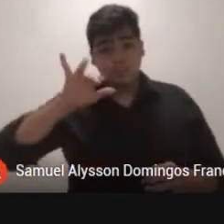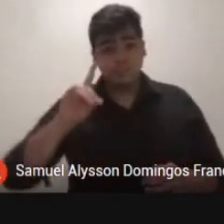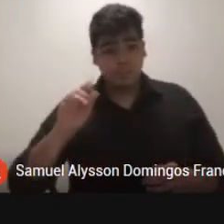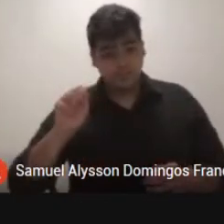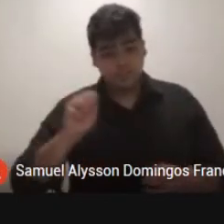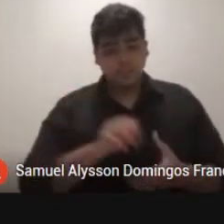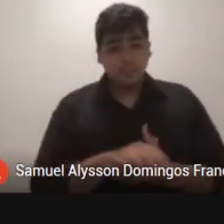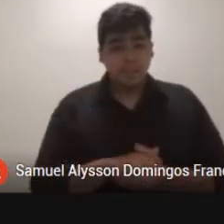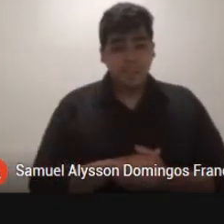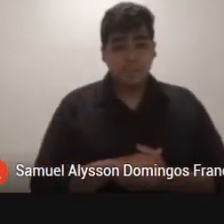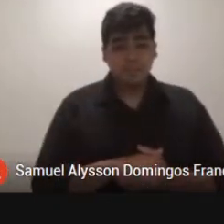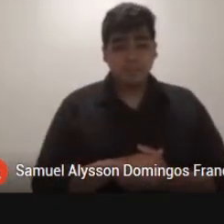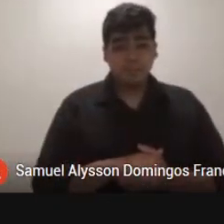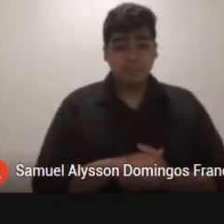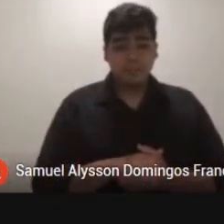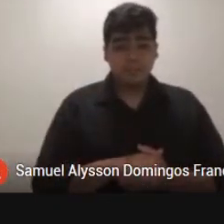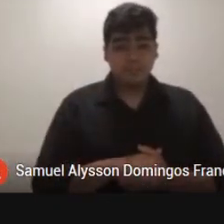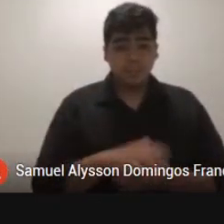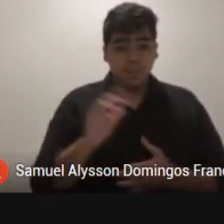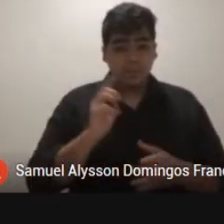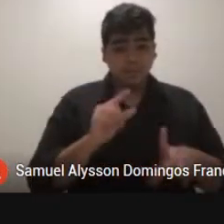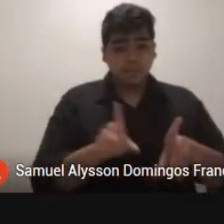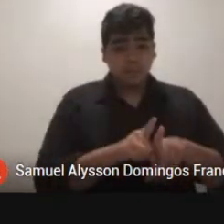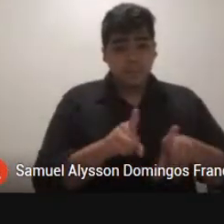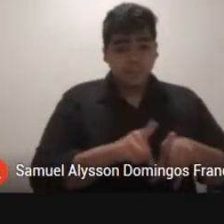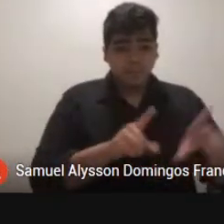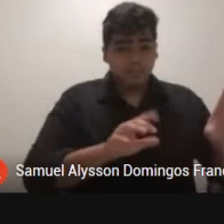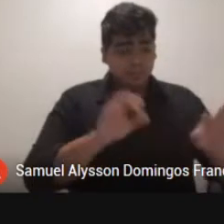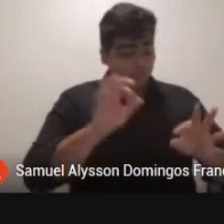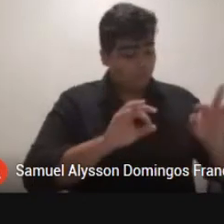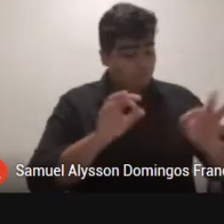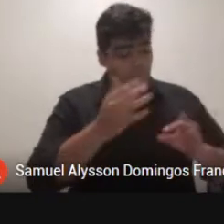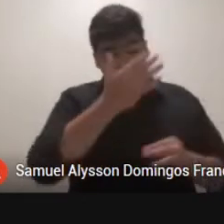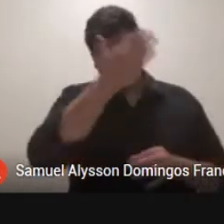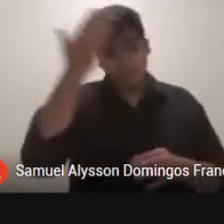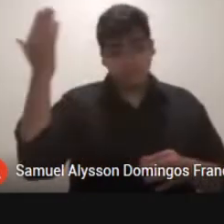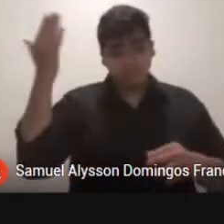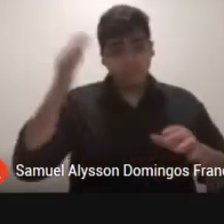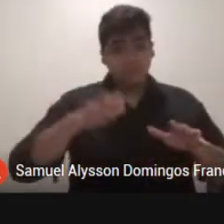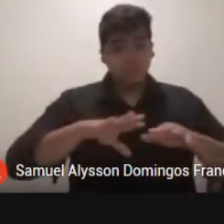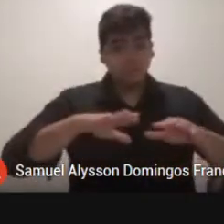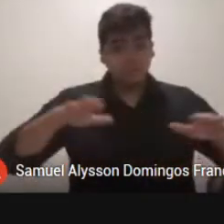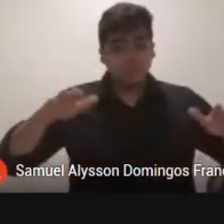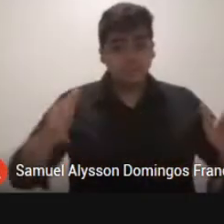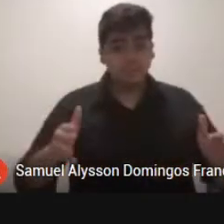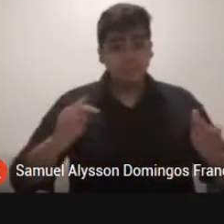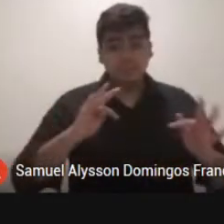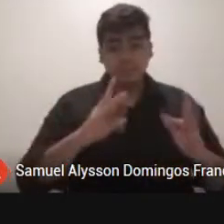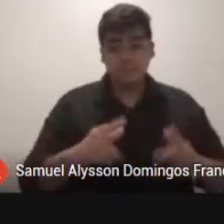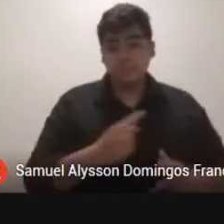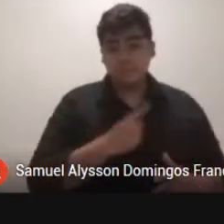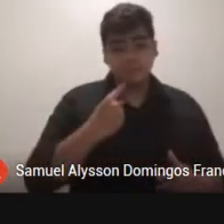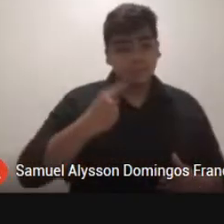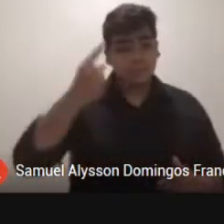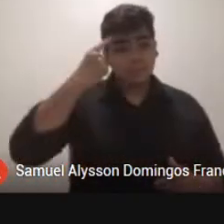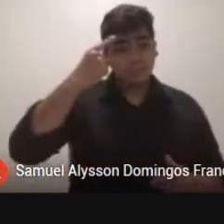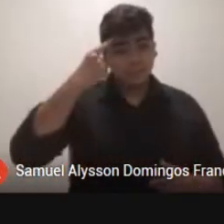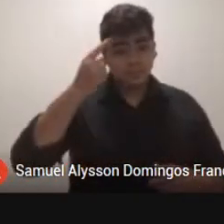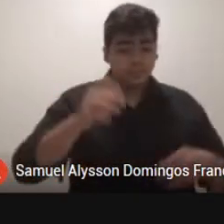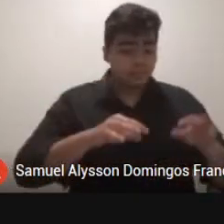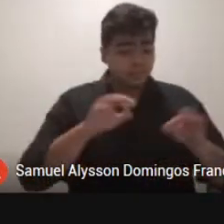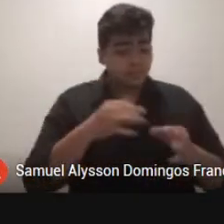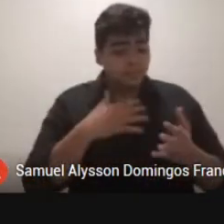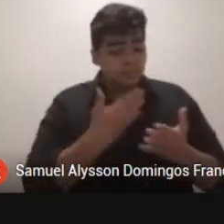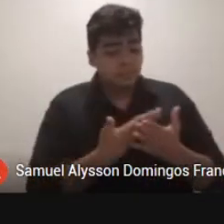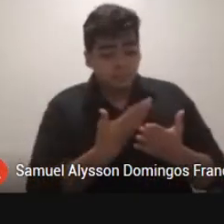Aqui, no caso, a nossa montagem, junto com a nossa mesa. Tudo isso foi pensado. Na medida que a gente estava fazendo esse estudo, a gente viu algumas